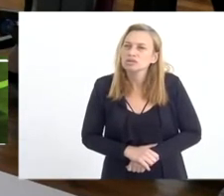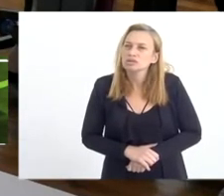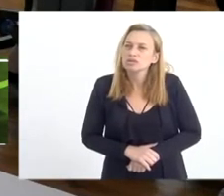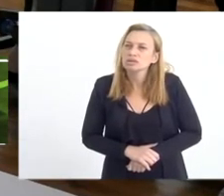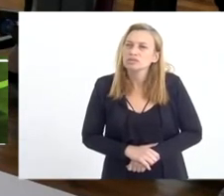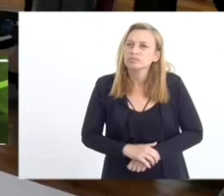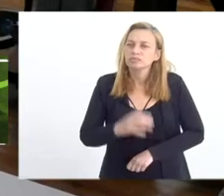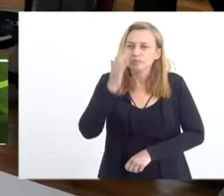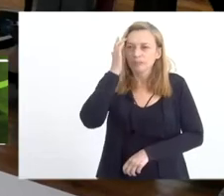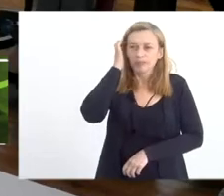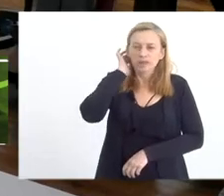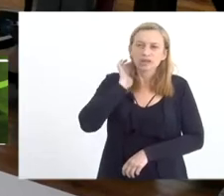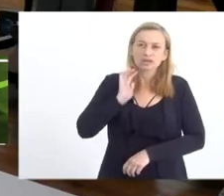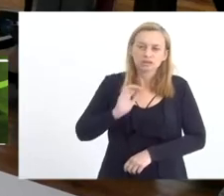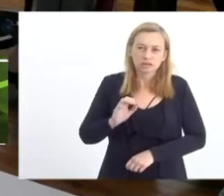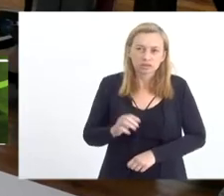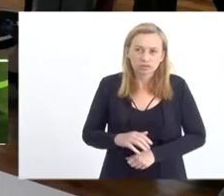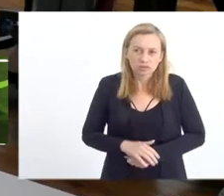governo.